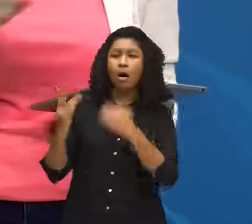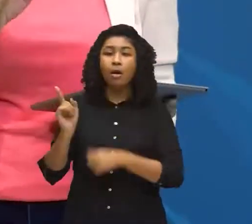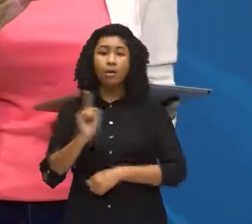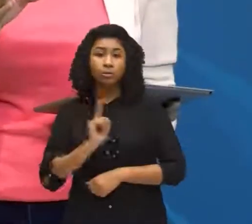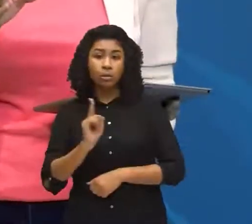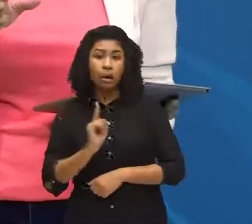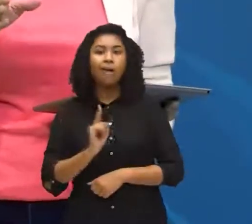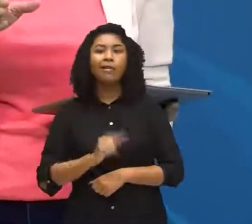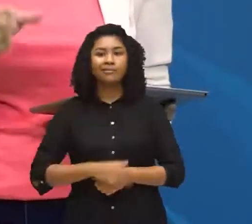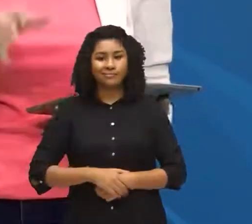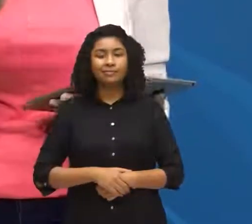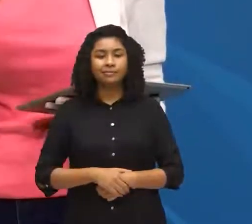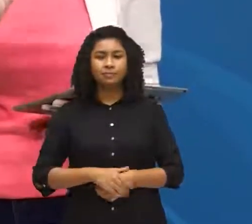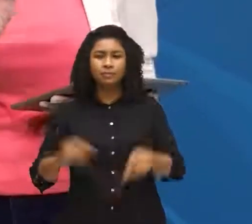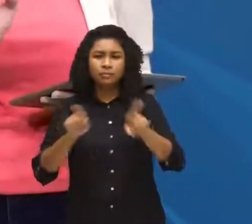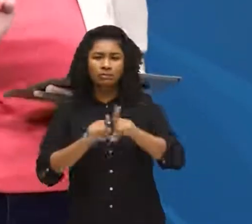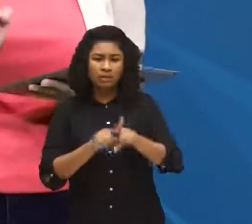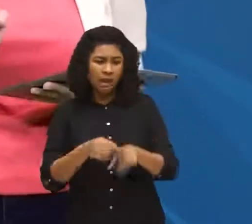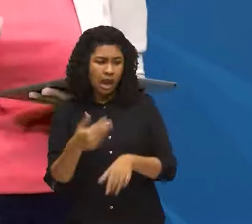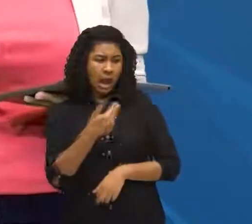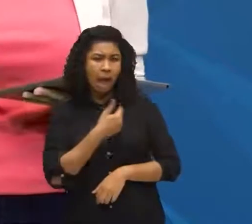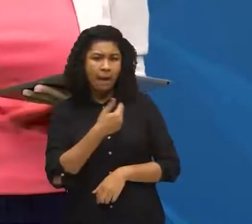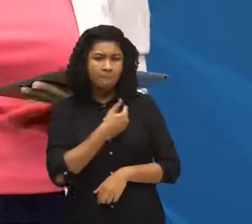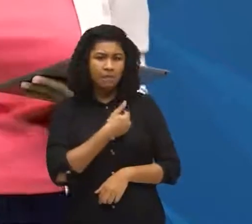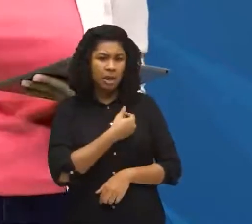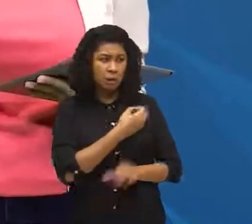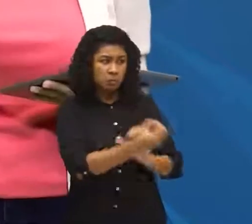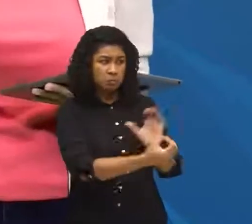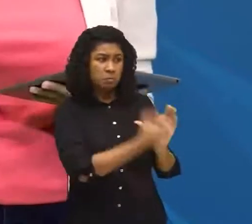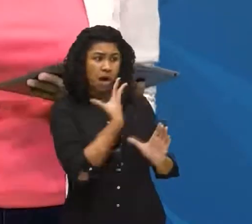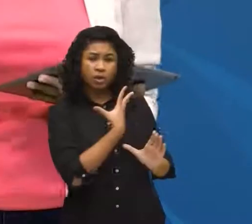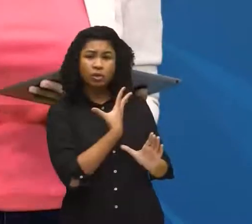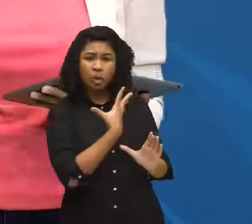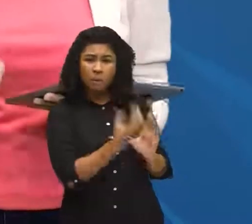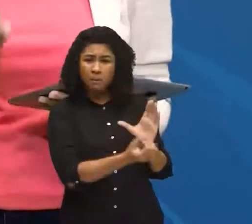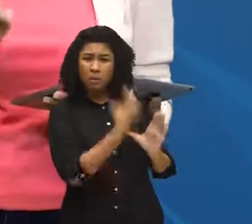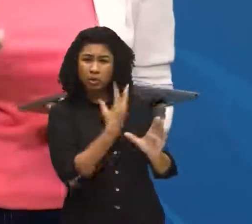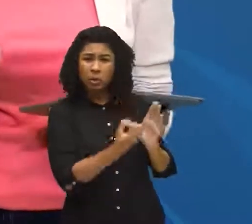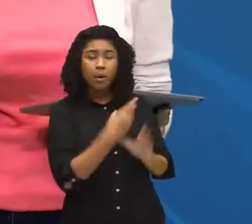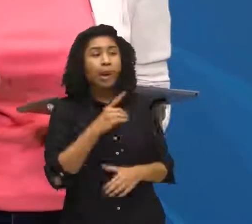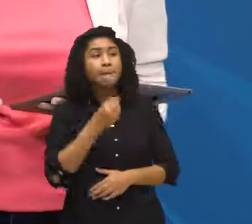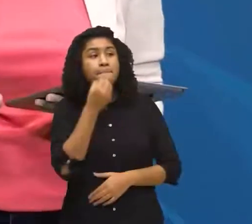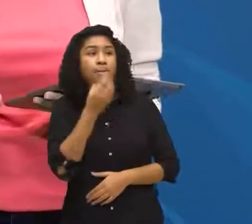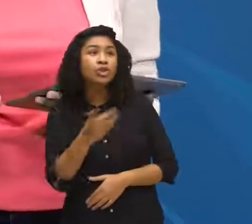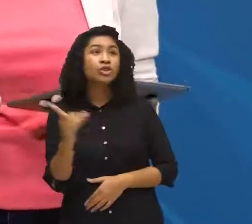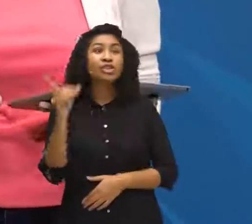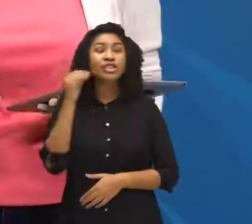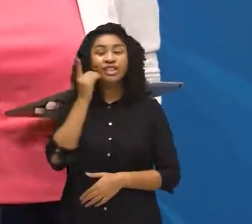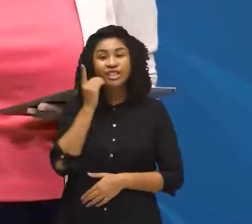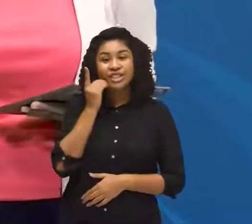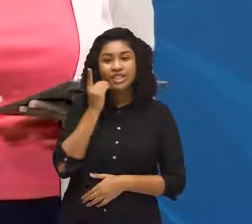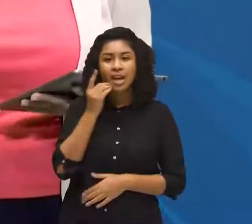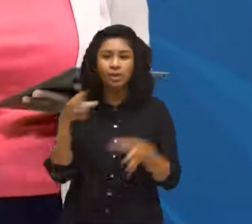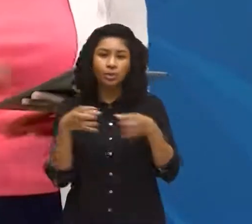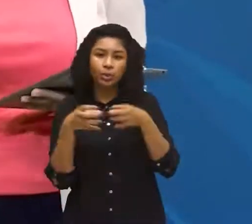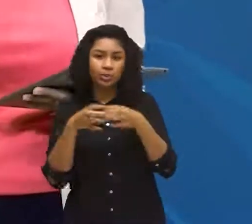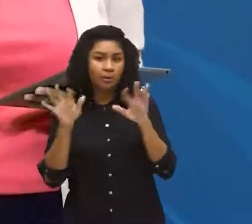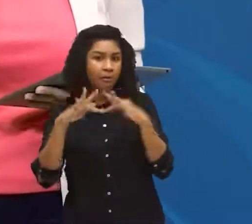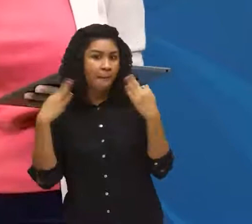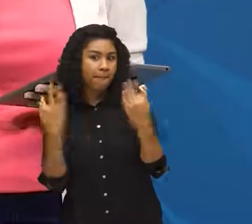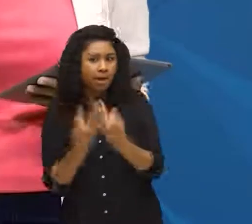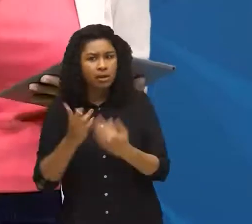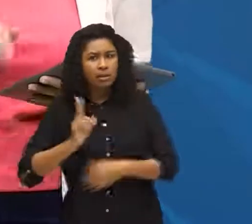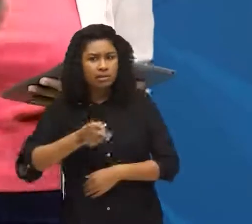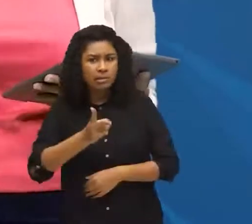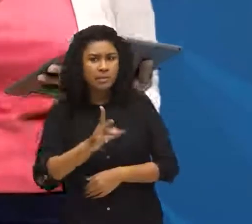Desconfie até do seu melhor amigo. Tem amigo que manda pra gente um monte de bom dia no grupo da família, mas ali